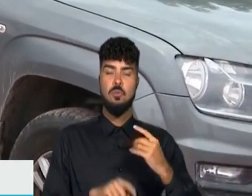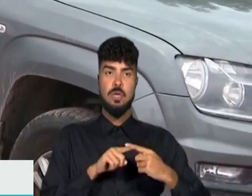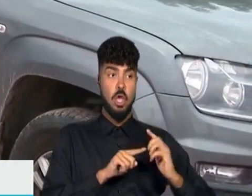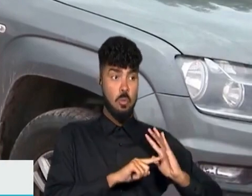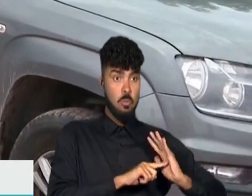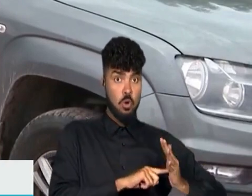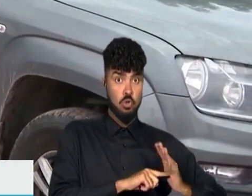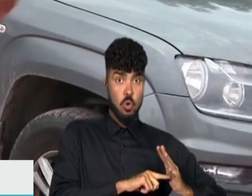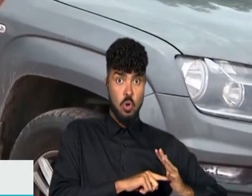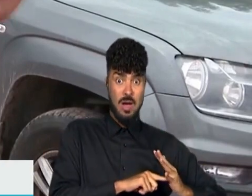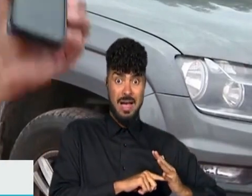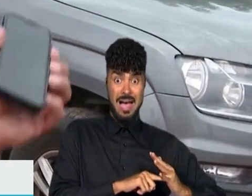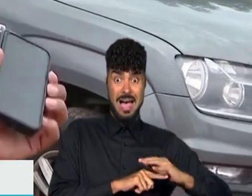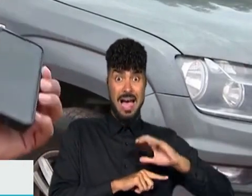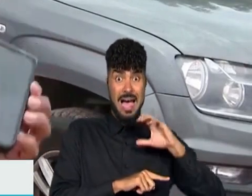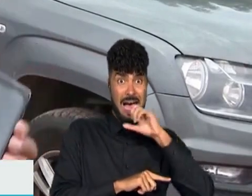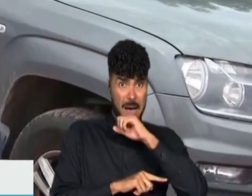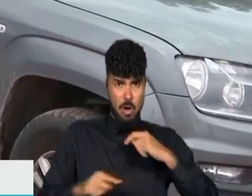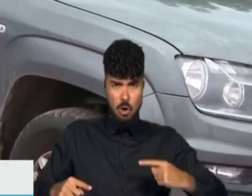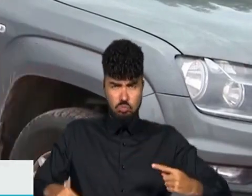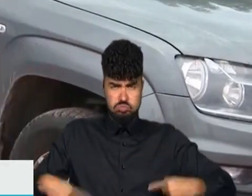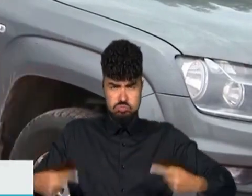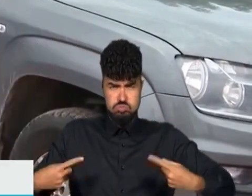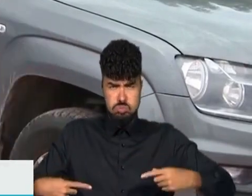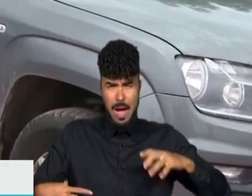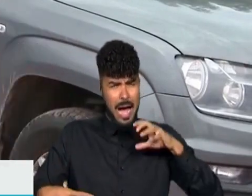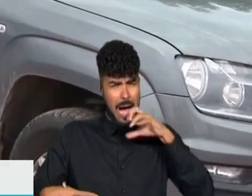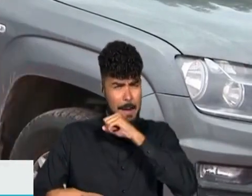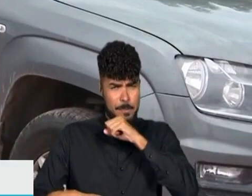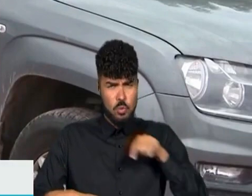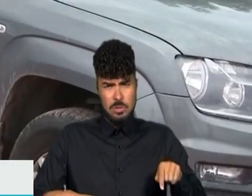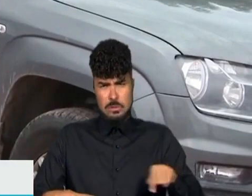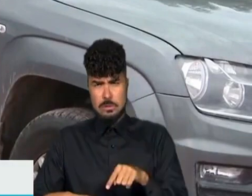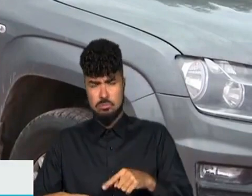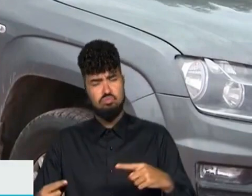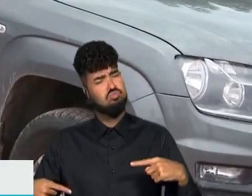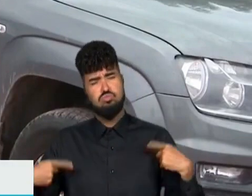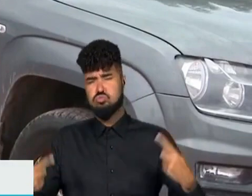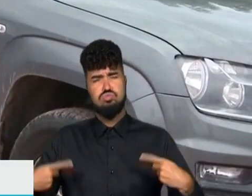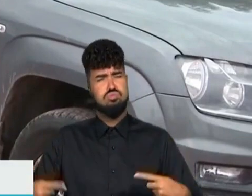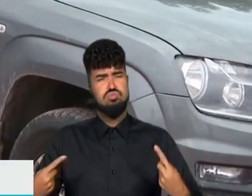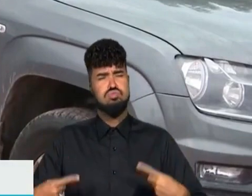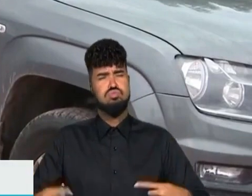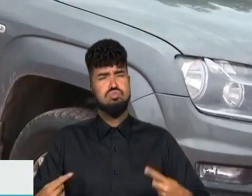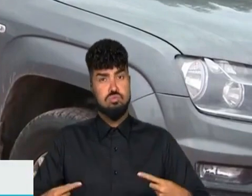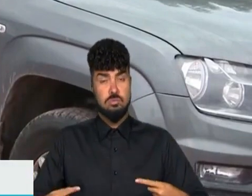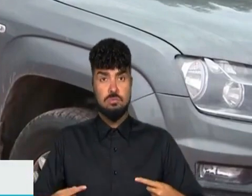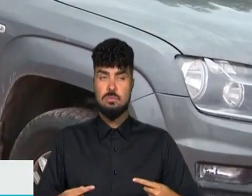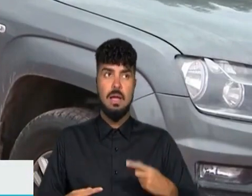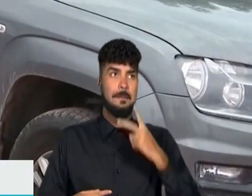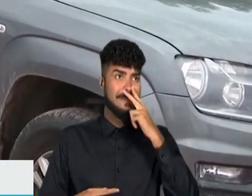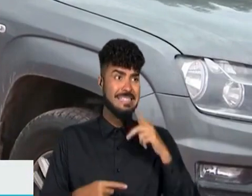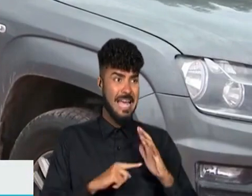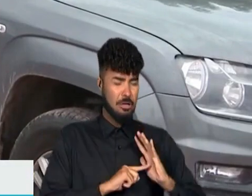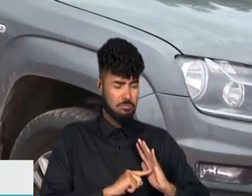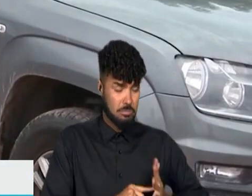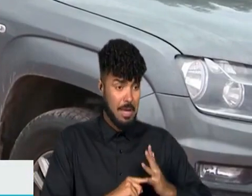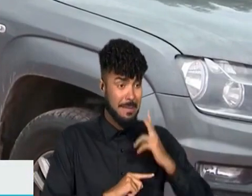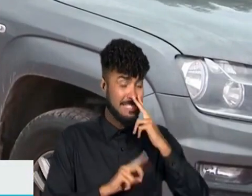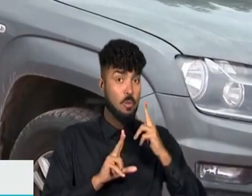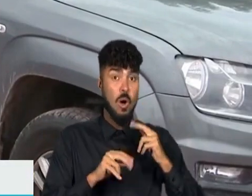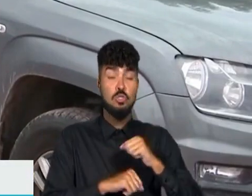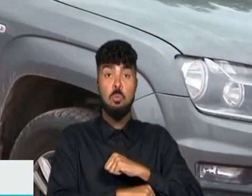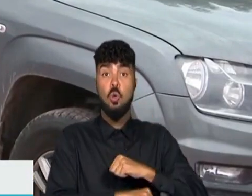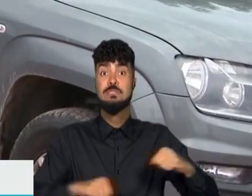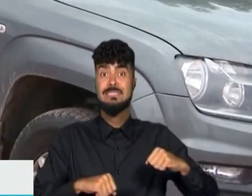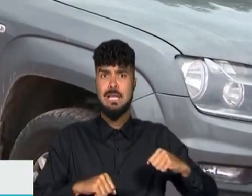motor para o kit de tração muito rápido. Então assim, acontece quase com uma explosão de potência de imediato.